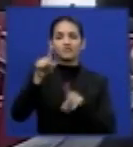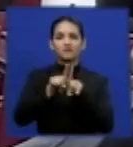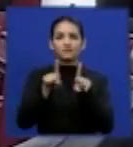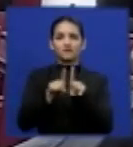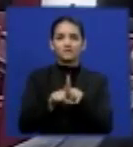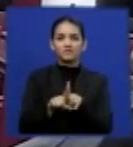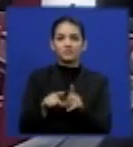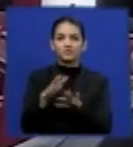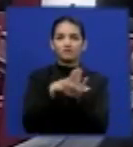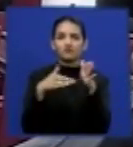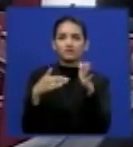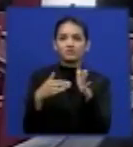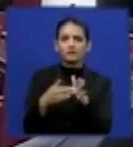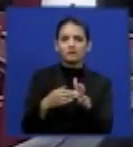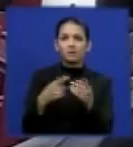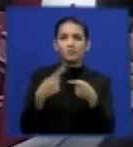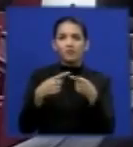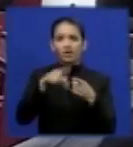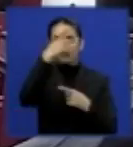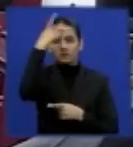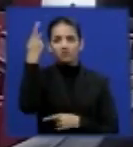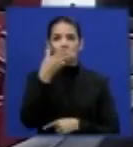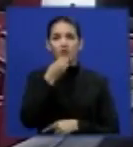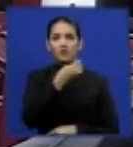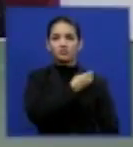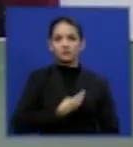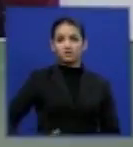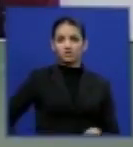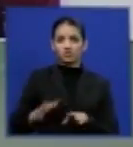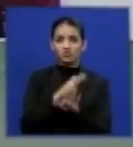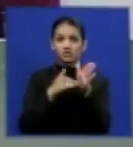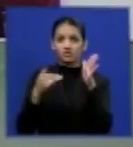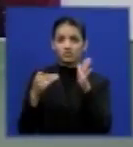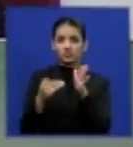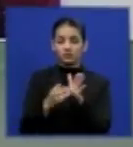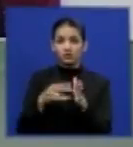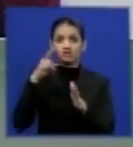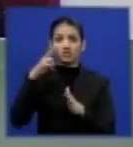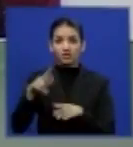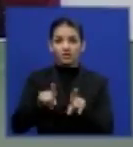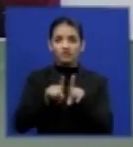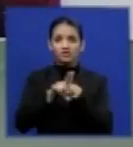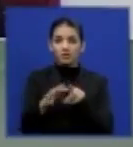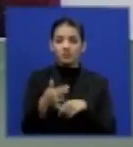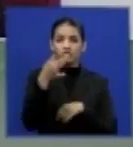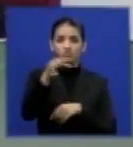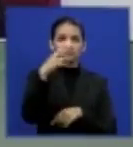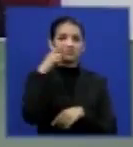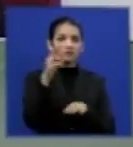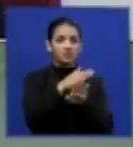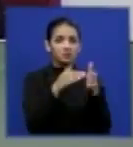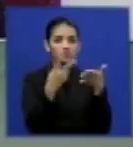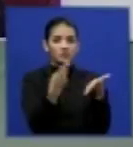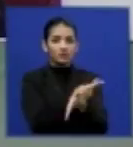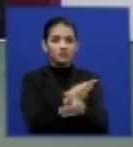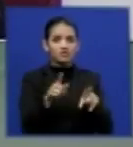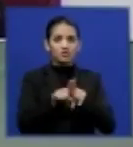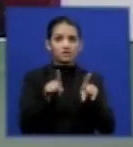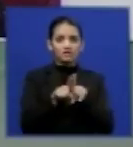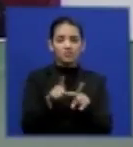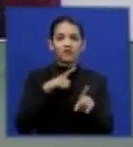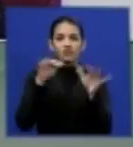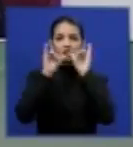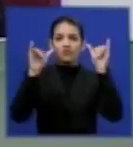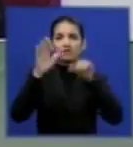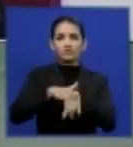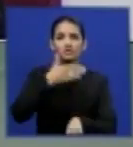pode elucidar para os ministros, que receberão todos as gravações destes trabalhos de hoje, melhores